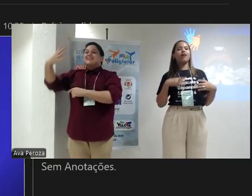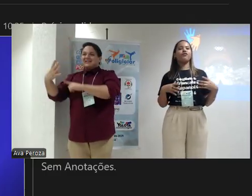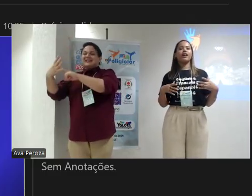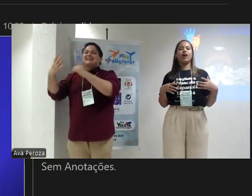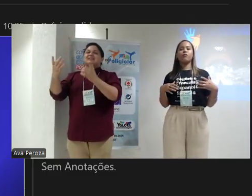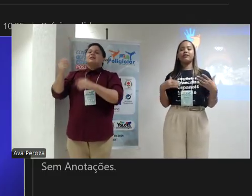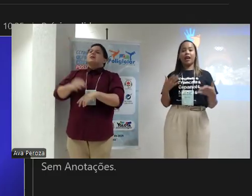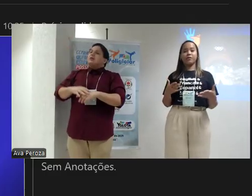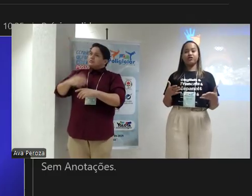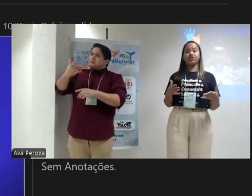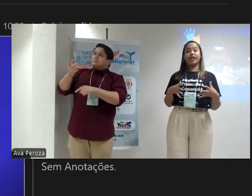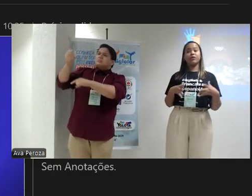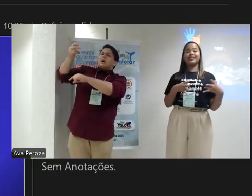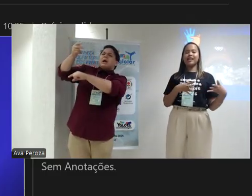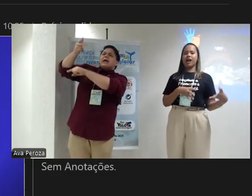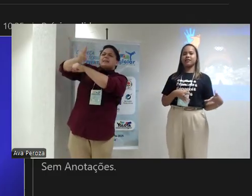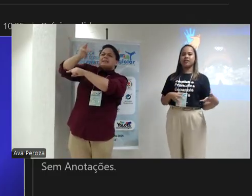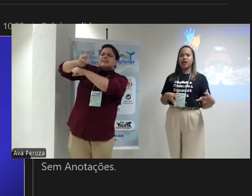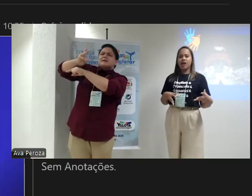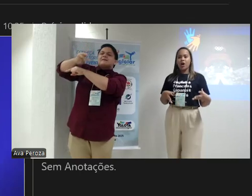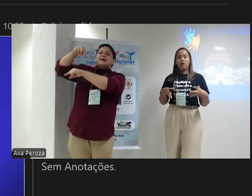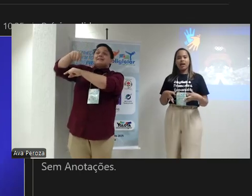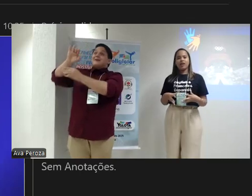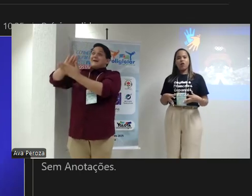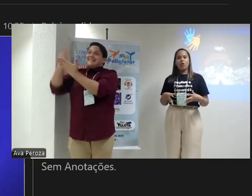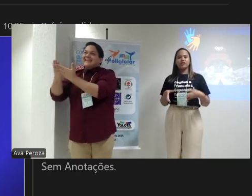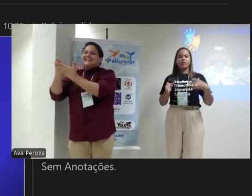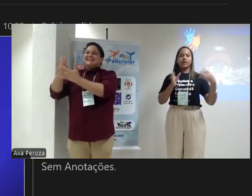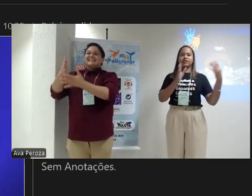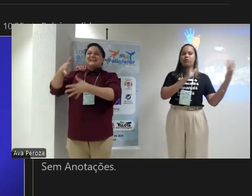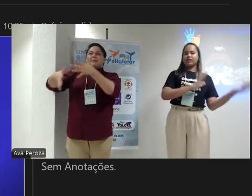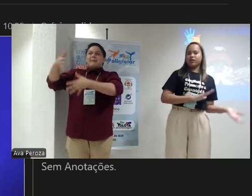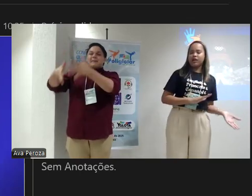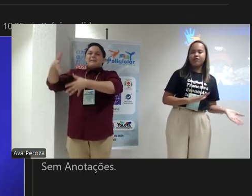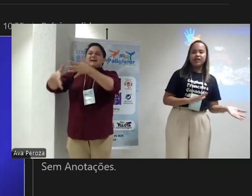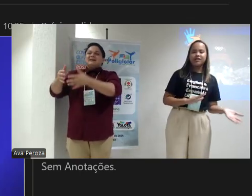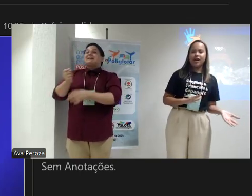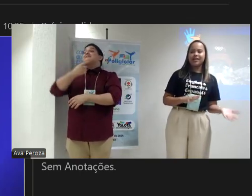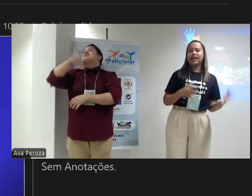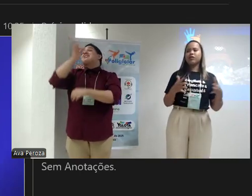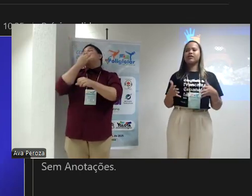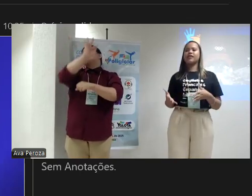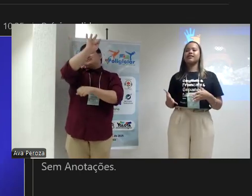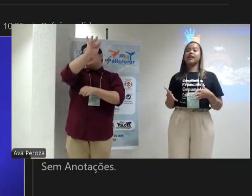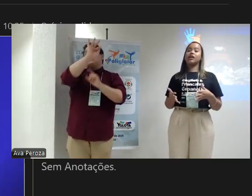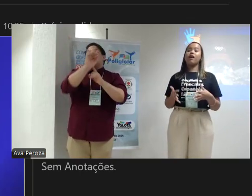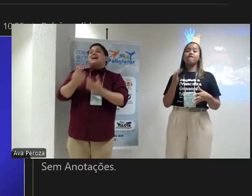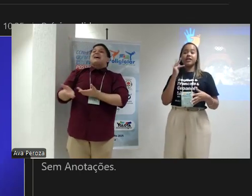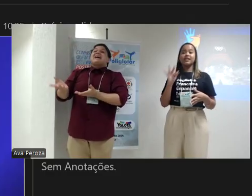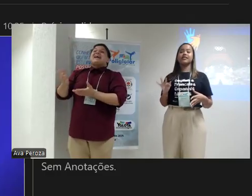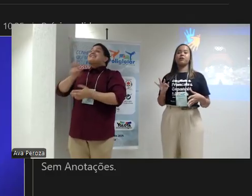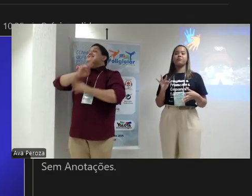transmissão, havia uma intérprete de língua de sinais. Porém, como as Olimpíadas aconteceram na França, essa língua de sinais era a